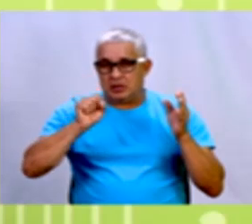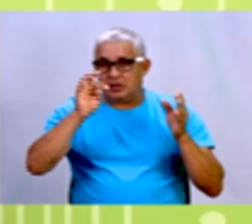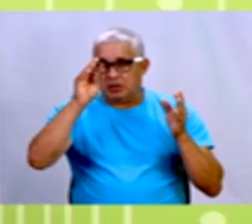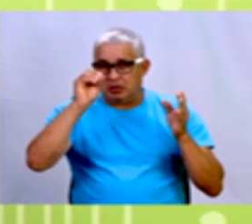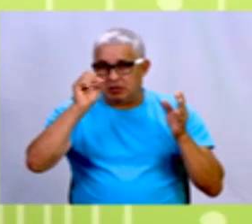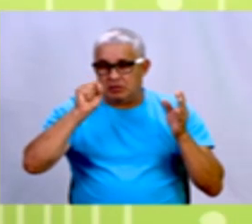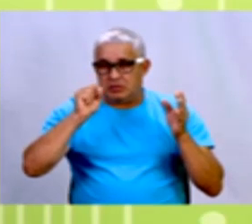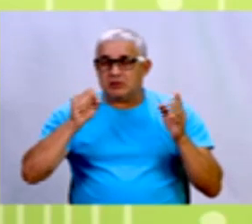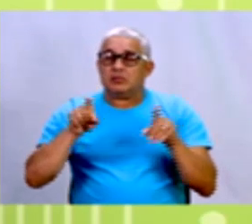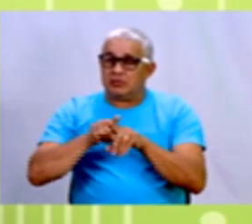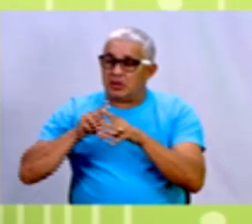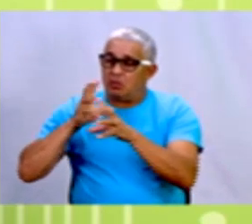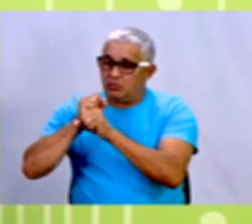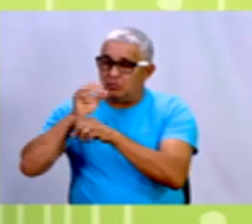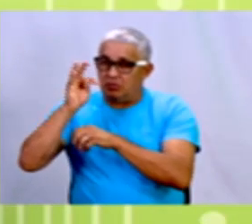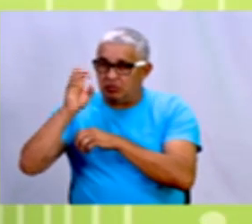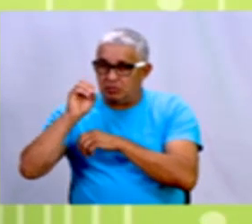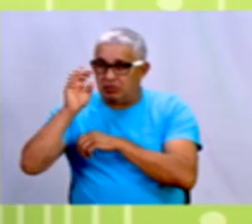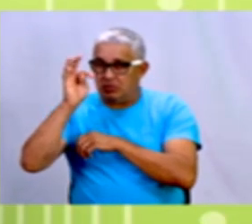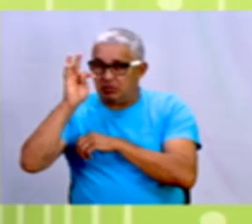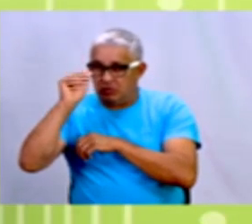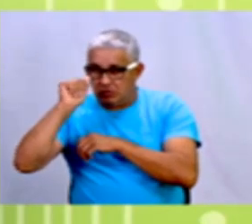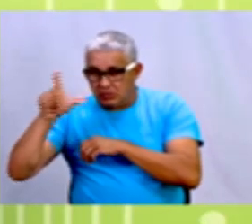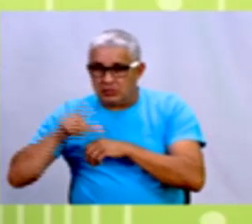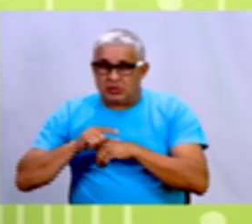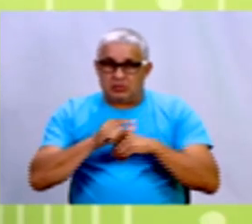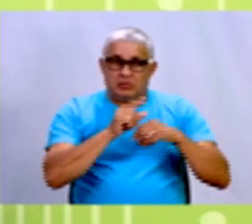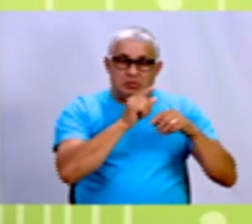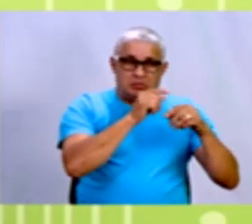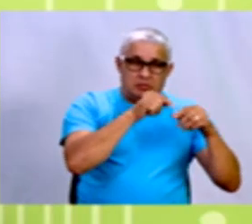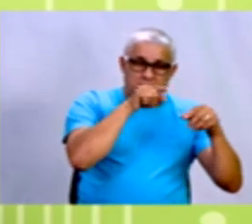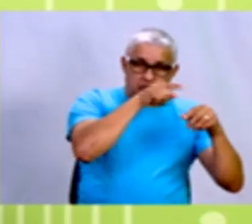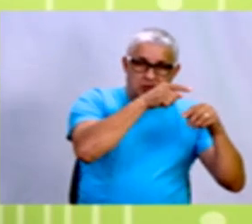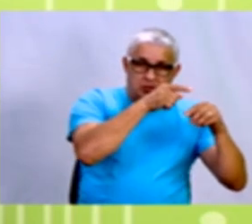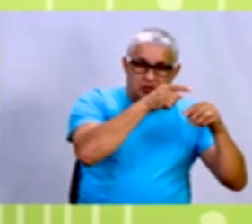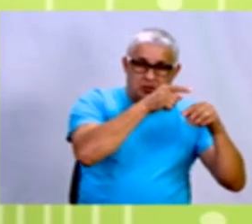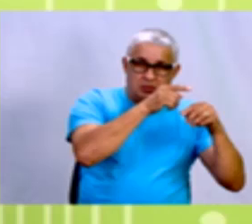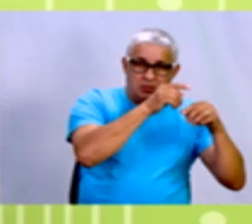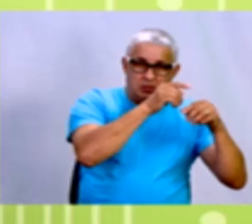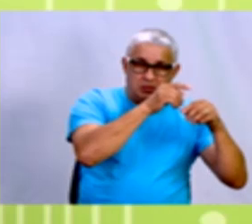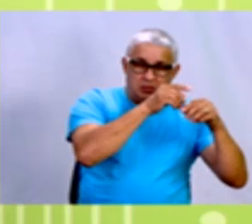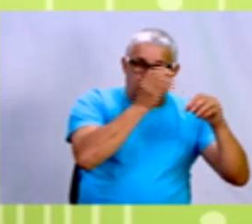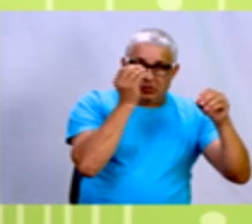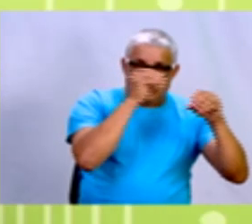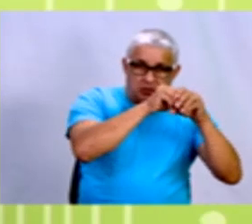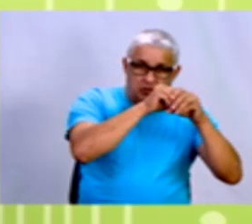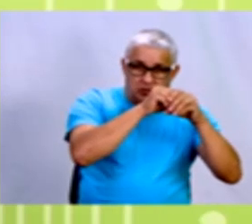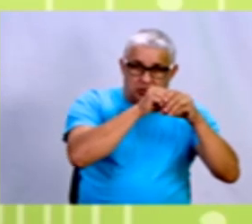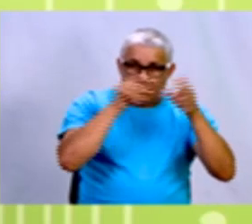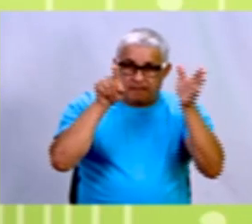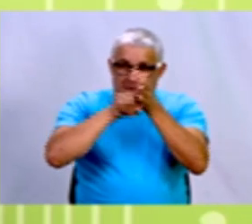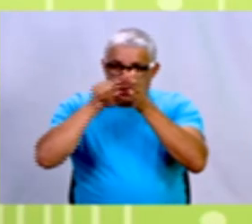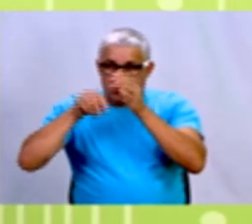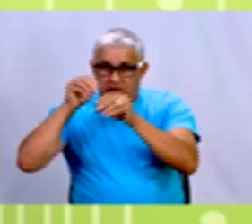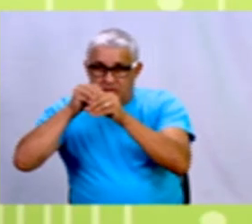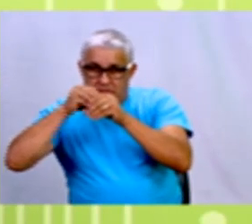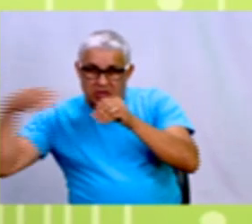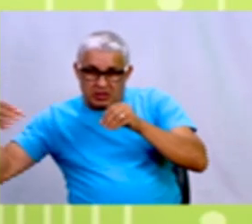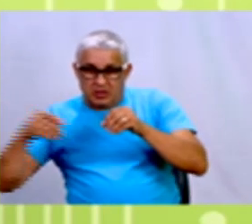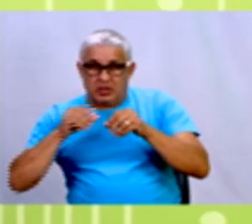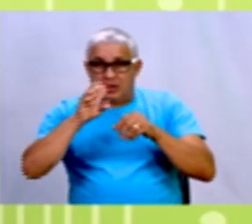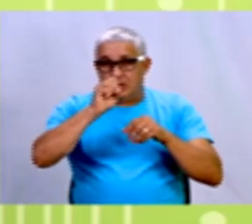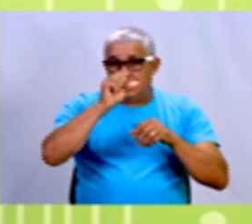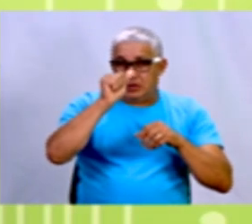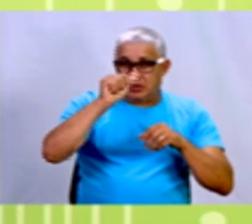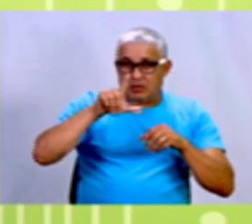também, que são as nossas saídas. Quando a gente pega a entrada menos a saída, vai ser o saldo, no caso, que sobrou pra